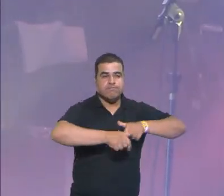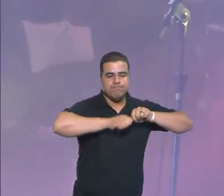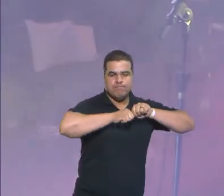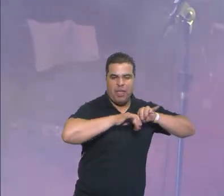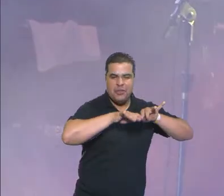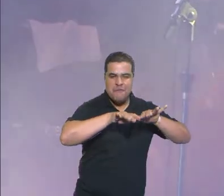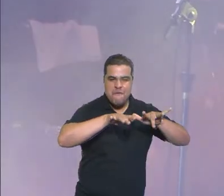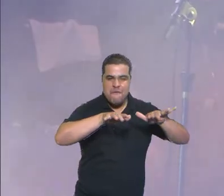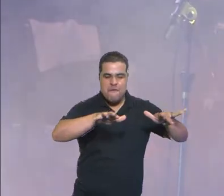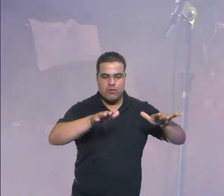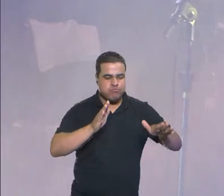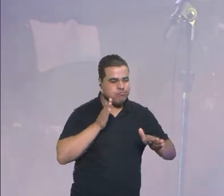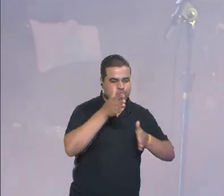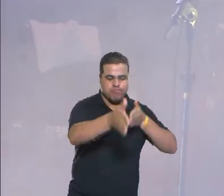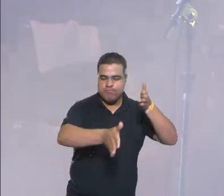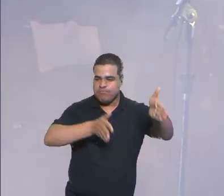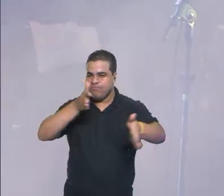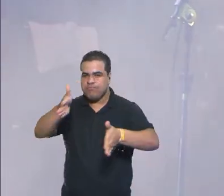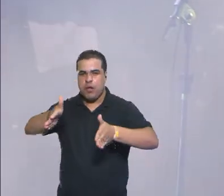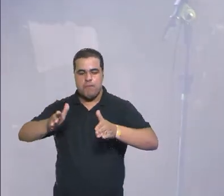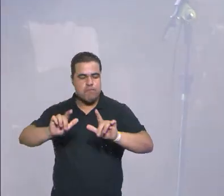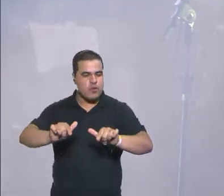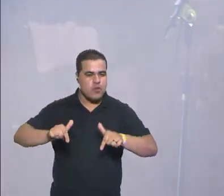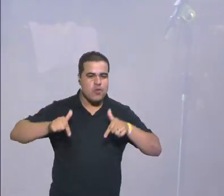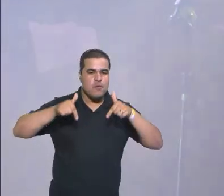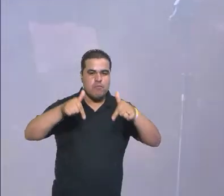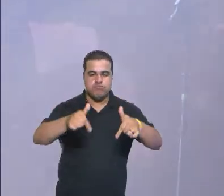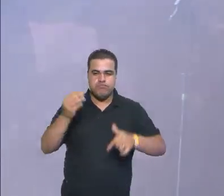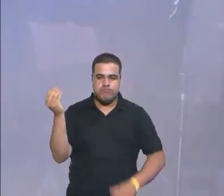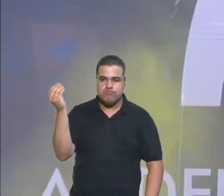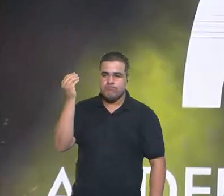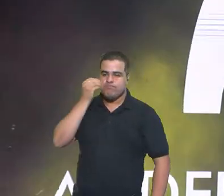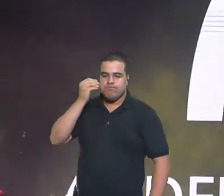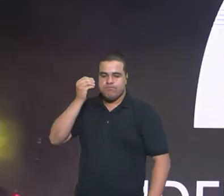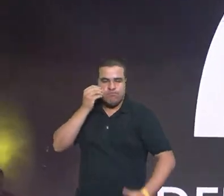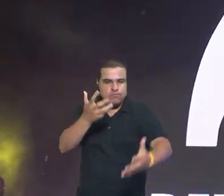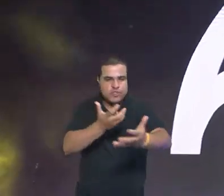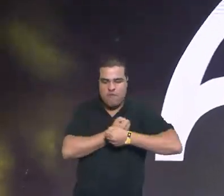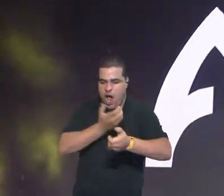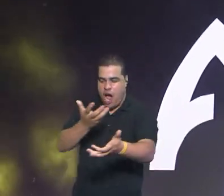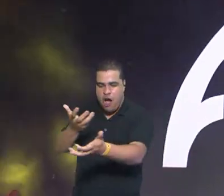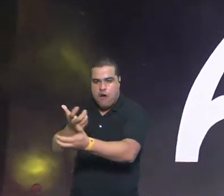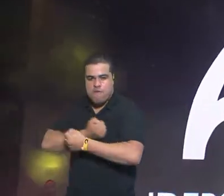a parte e a igreja vem quebrando o cativeiros